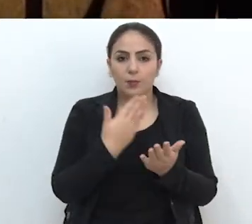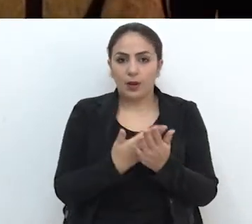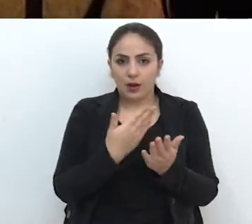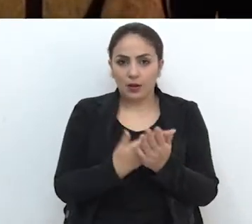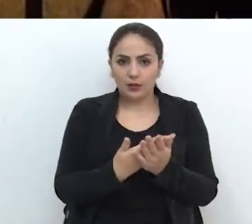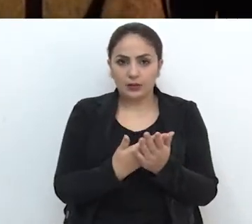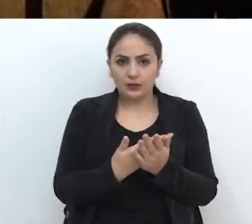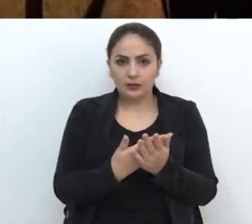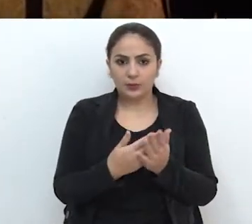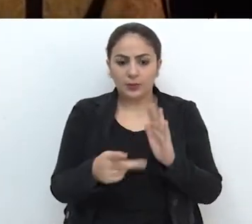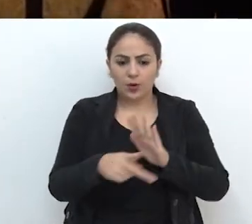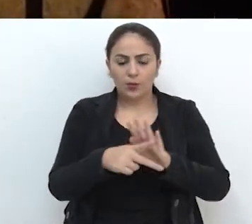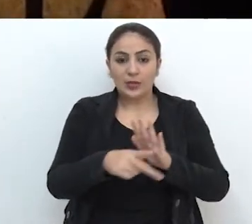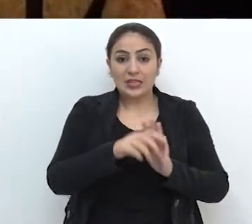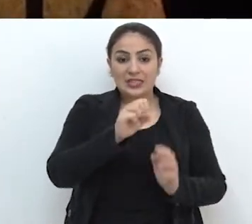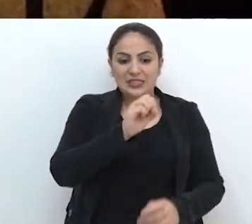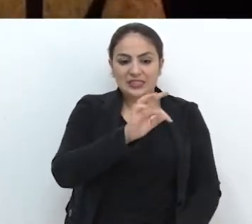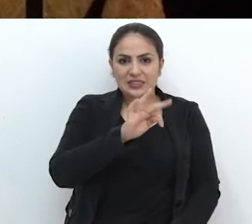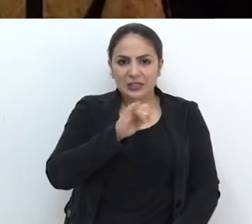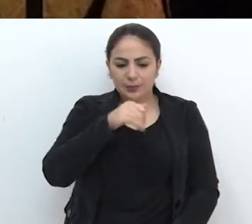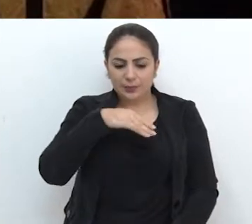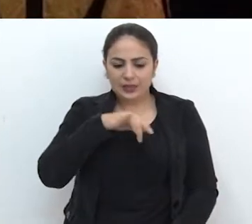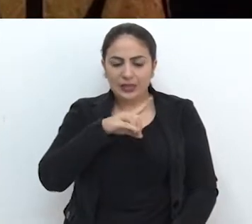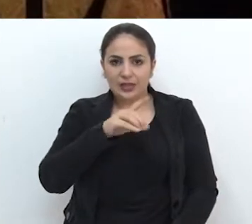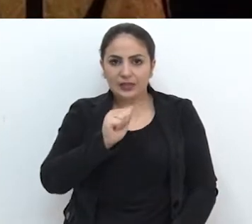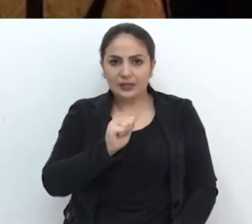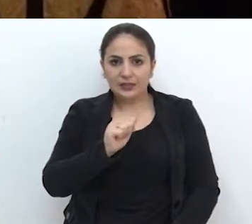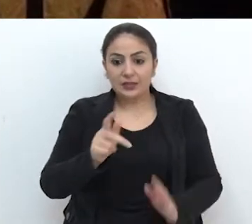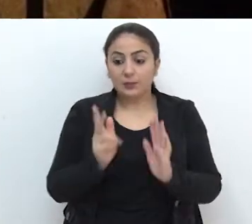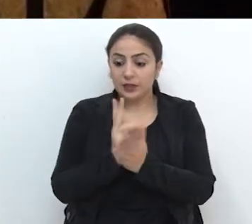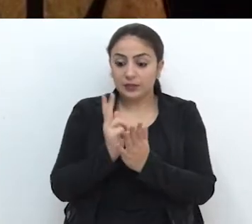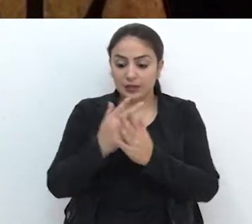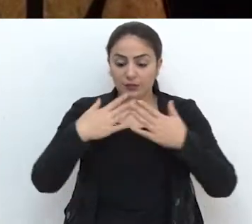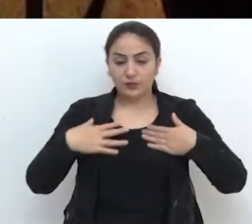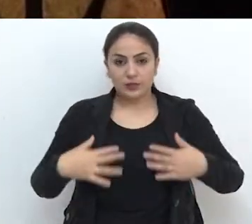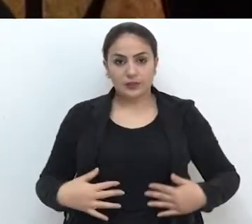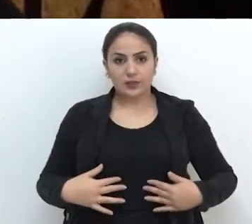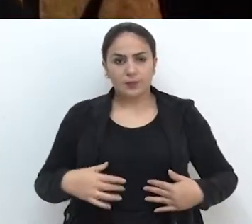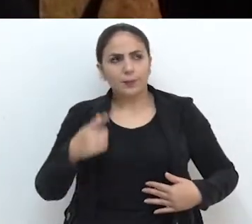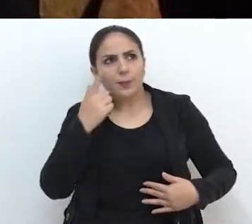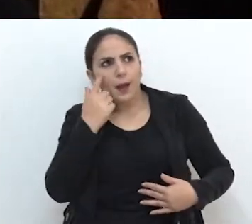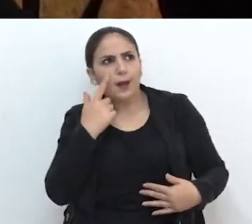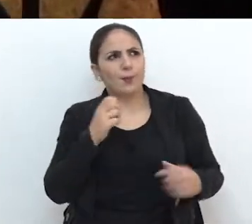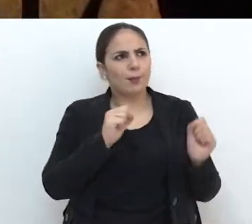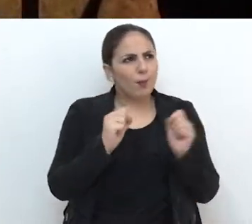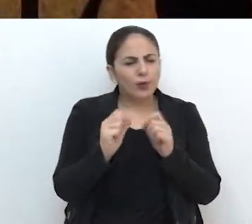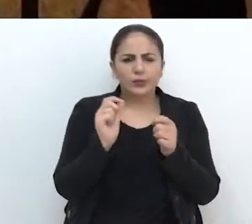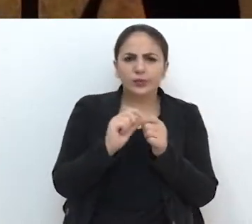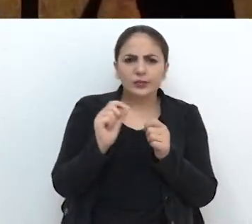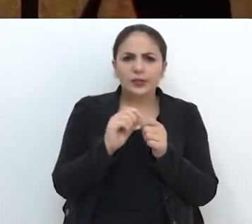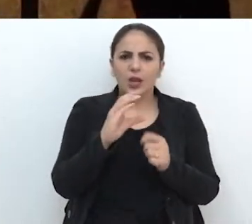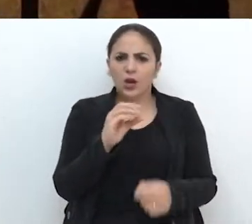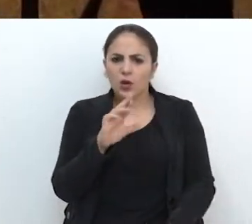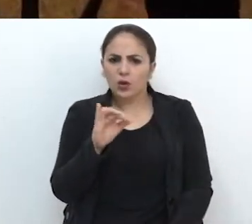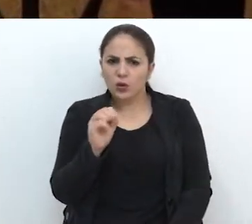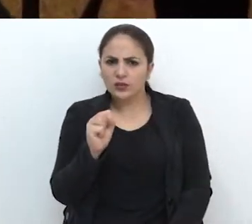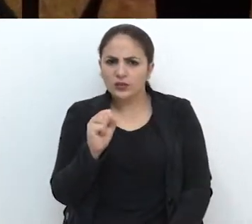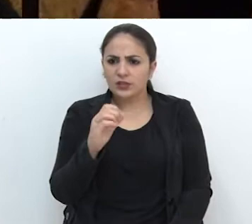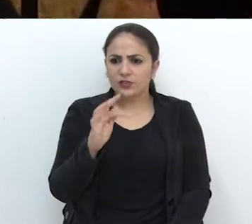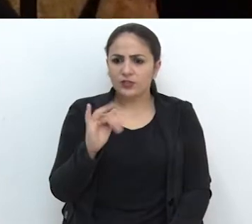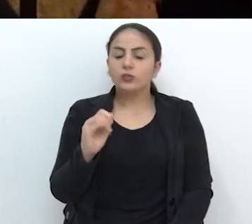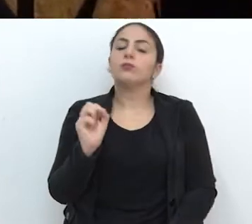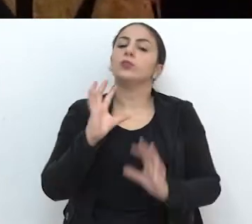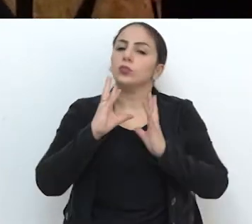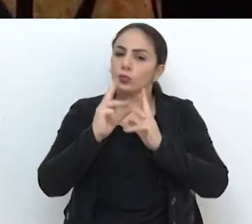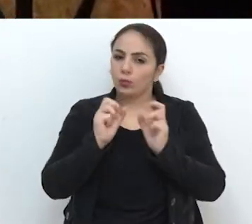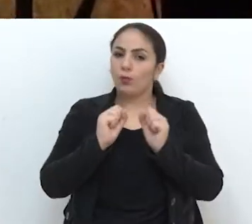do centro para as extremidades e uma aula de condicionamento físico. Né? Então assim, ó, será que eu posso fazer CrossFit? Todos podem fazer